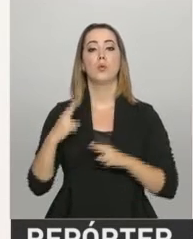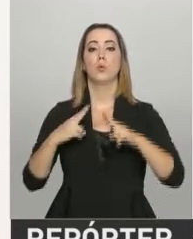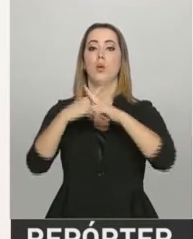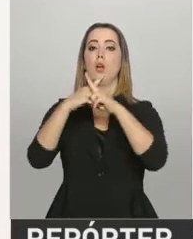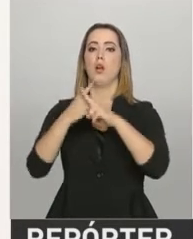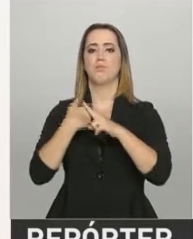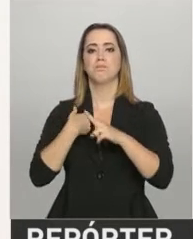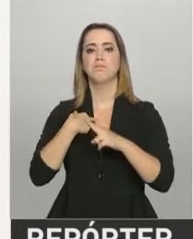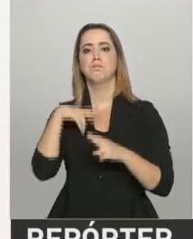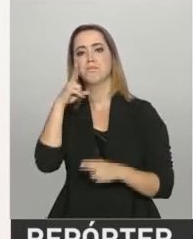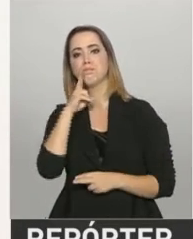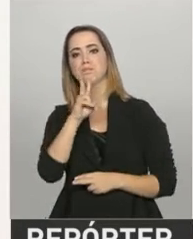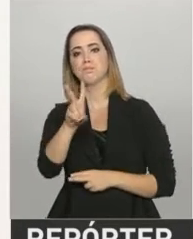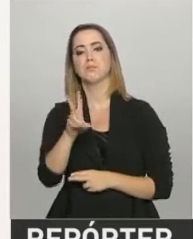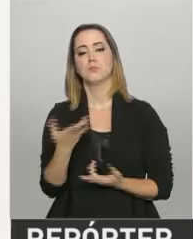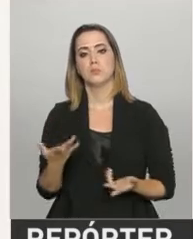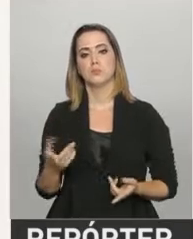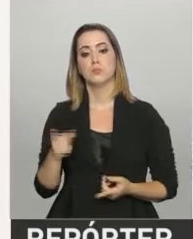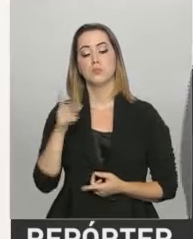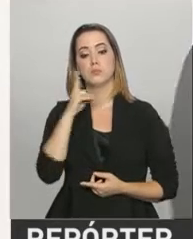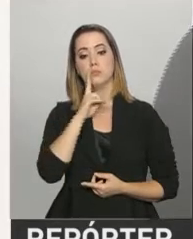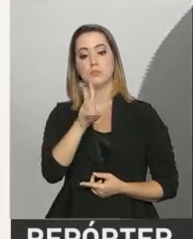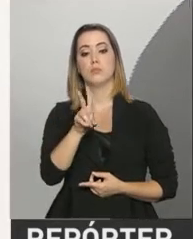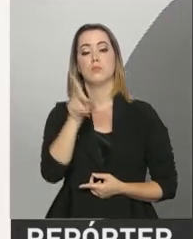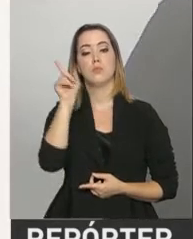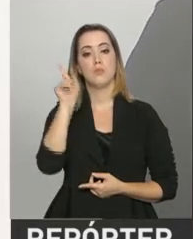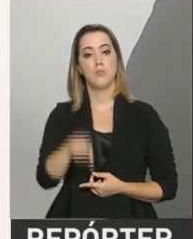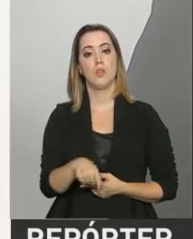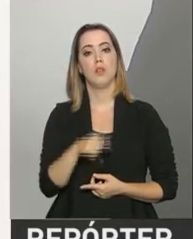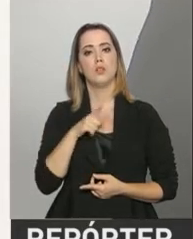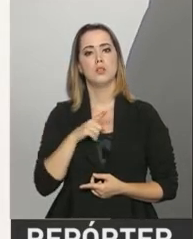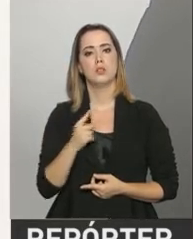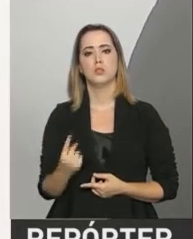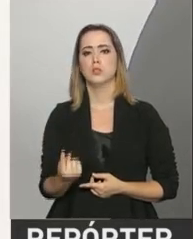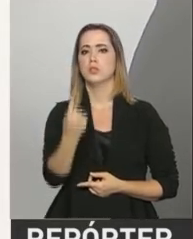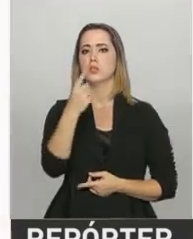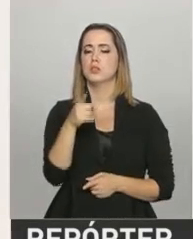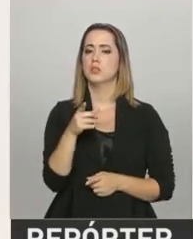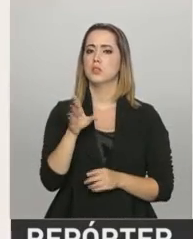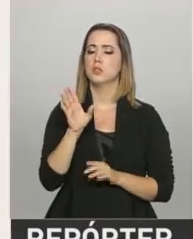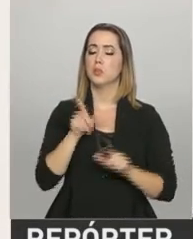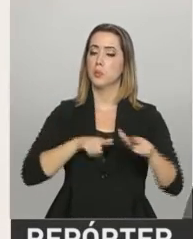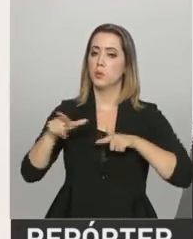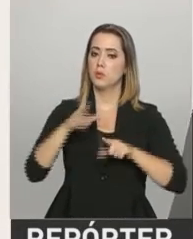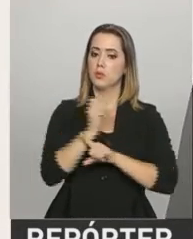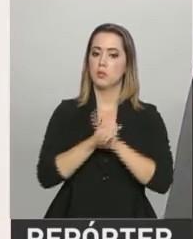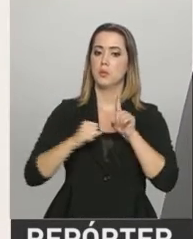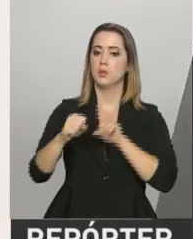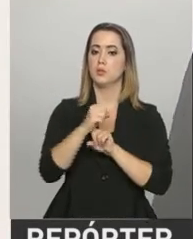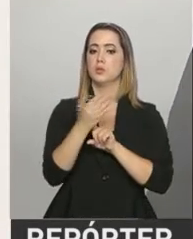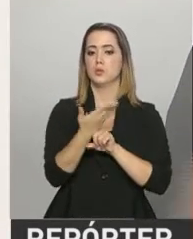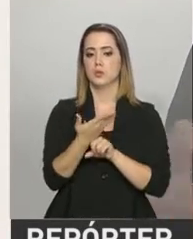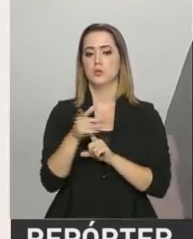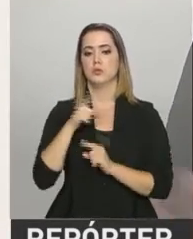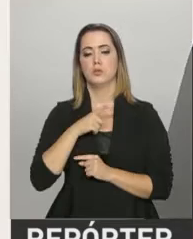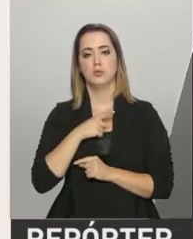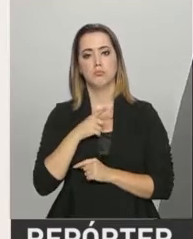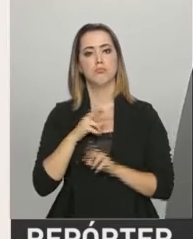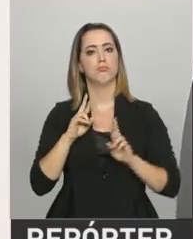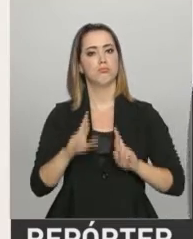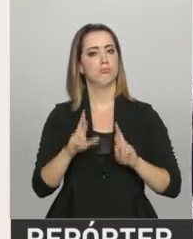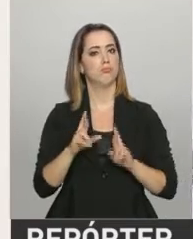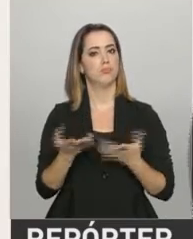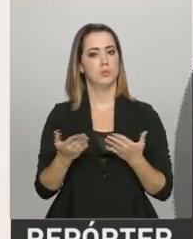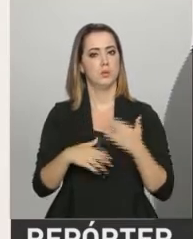na minha imagem a imagem de todos a caixa do governo federal tinha sempre uma função social eu mesmo espero mais uma vez que isso se